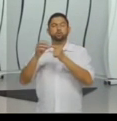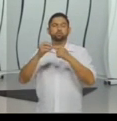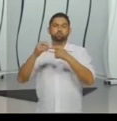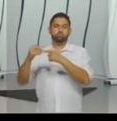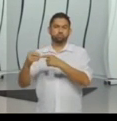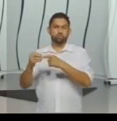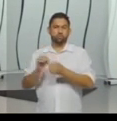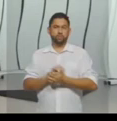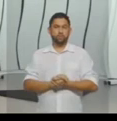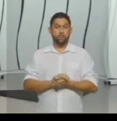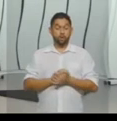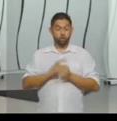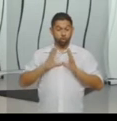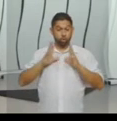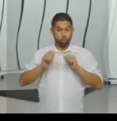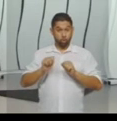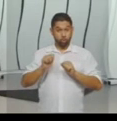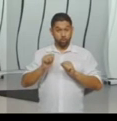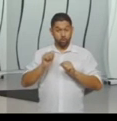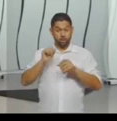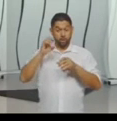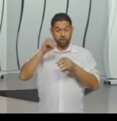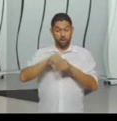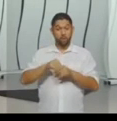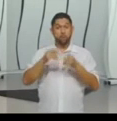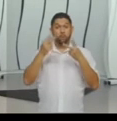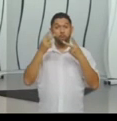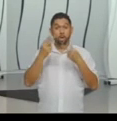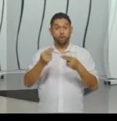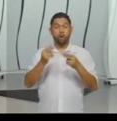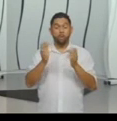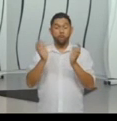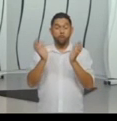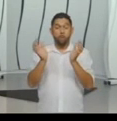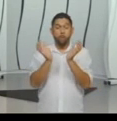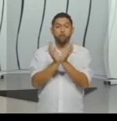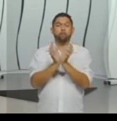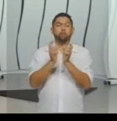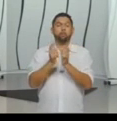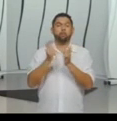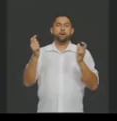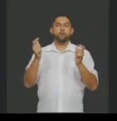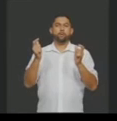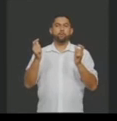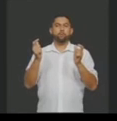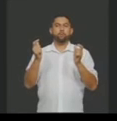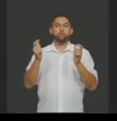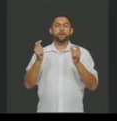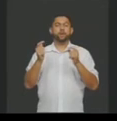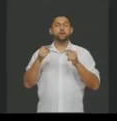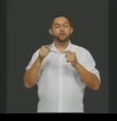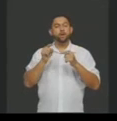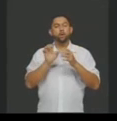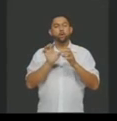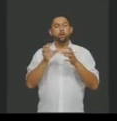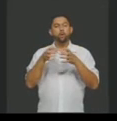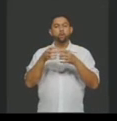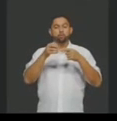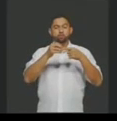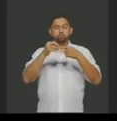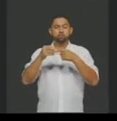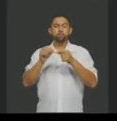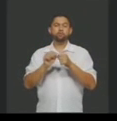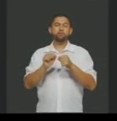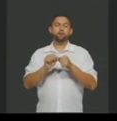estarem dentro do mesmo grupo, né, desse reino protoctista, os protozoários podem nos causar